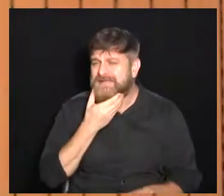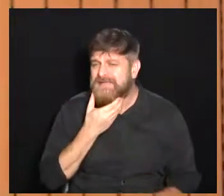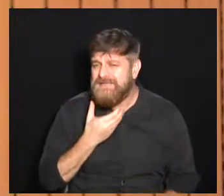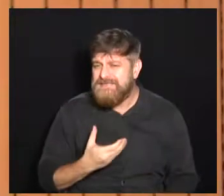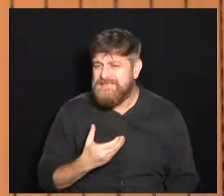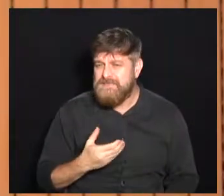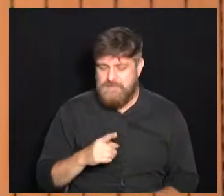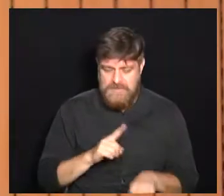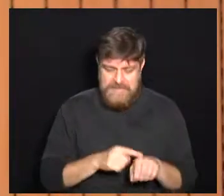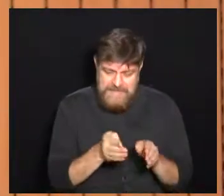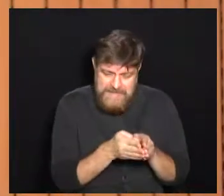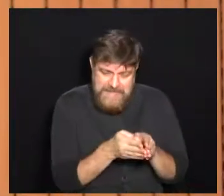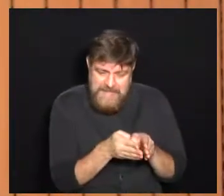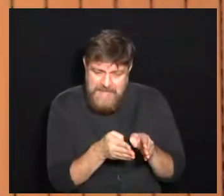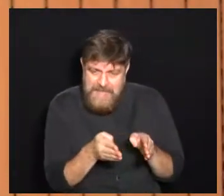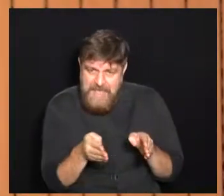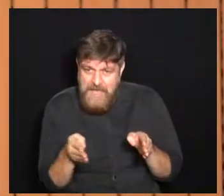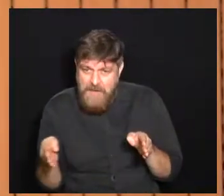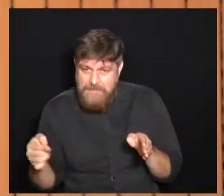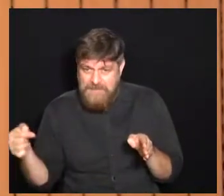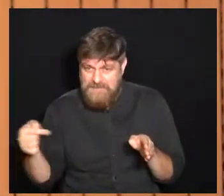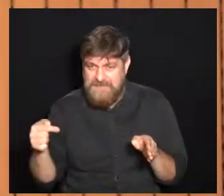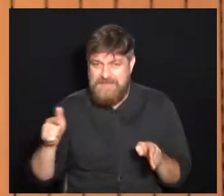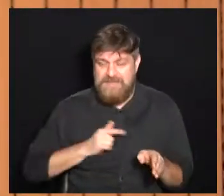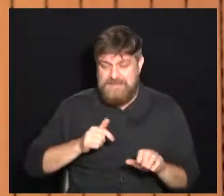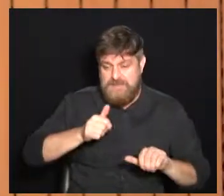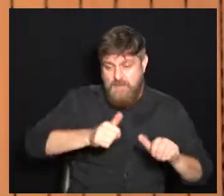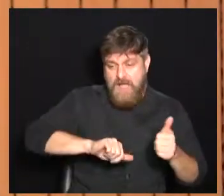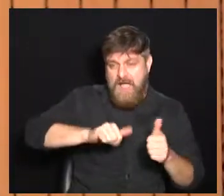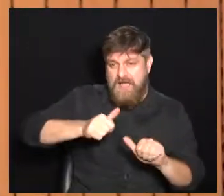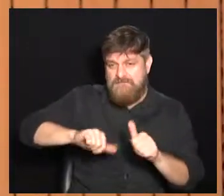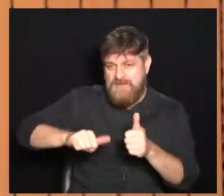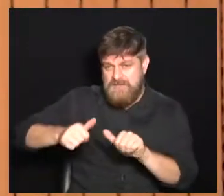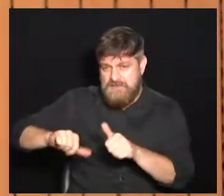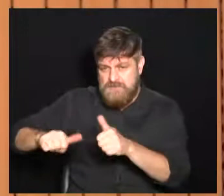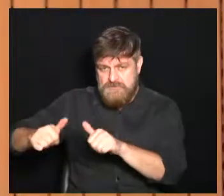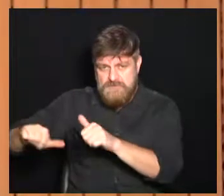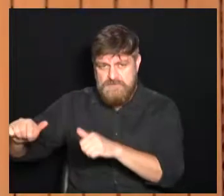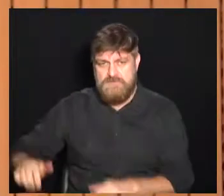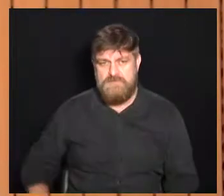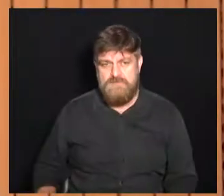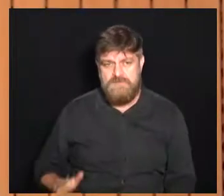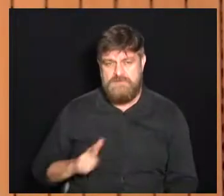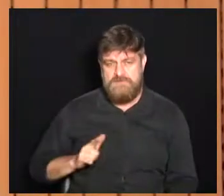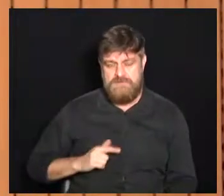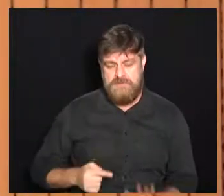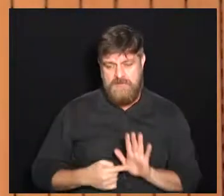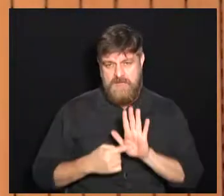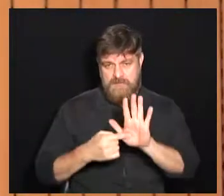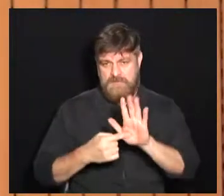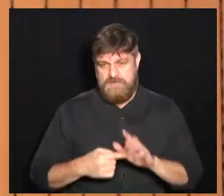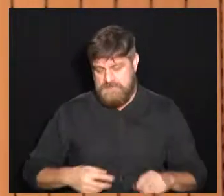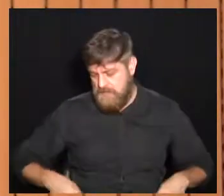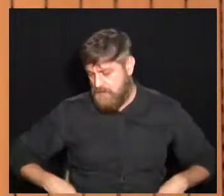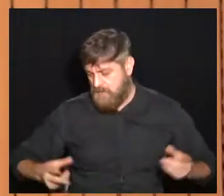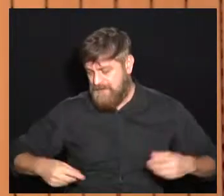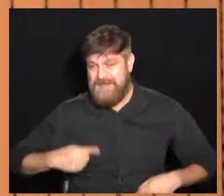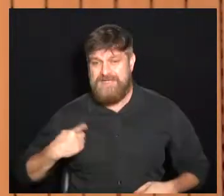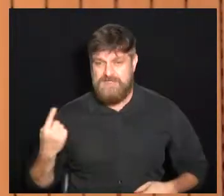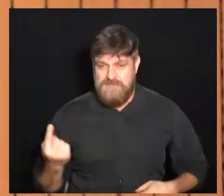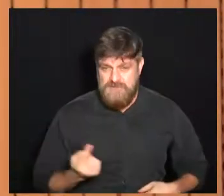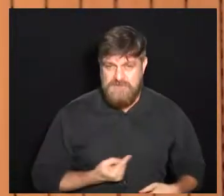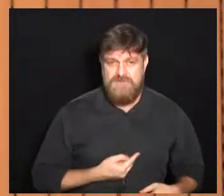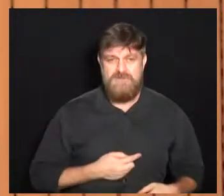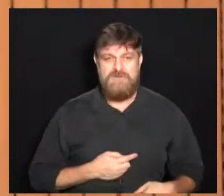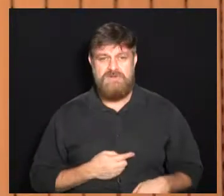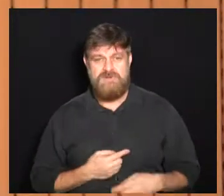o período que são feitas as avaliações na prestação de contas de todas as nossas colaboradoras,